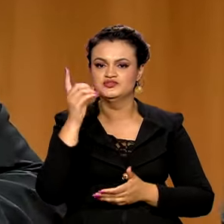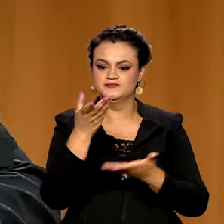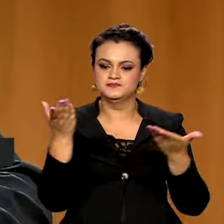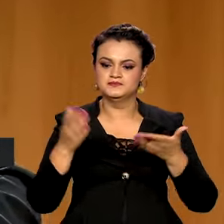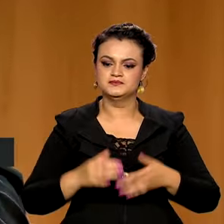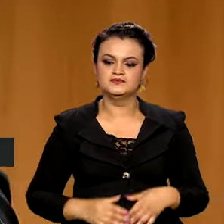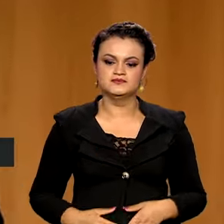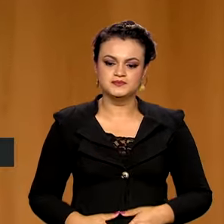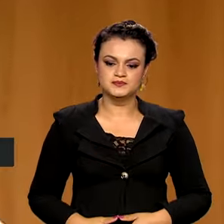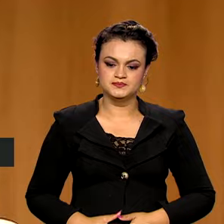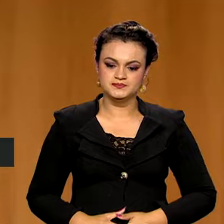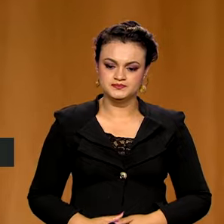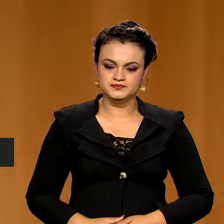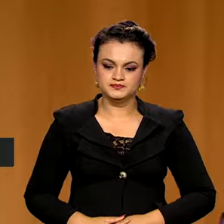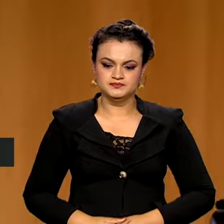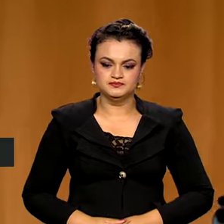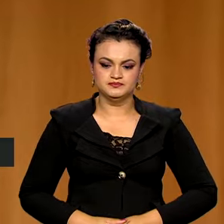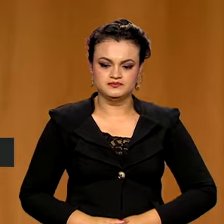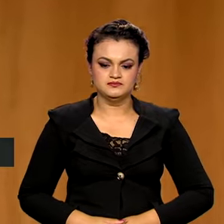vocês.